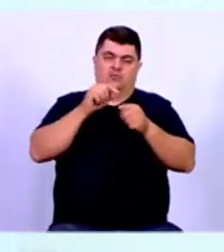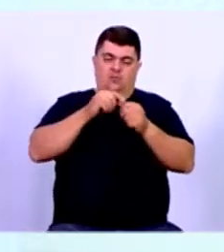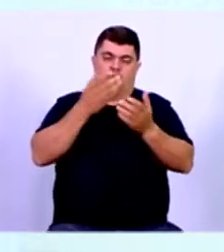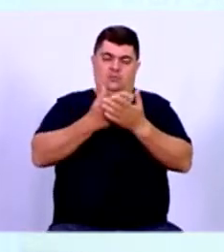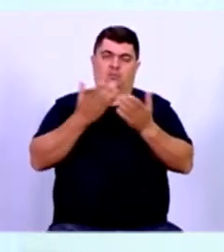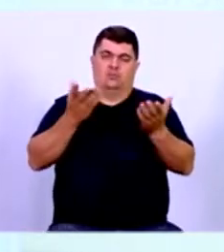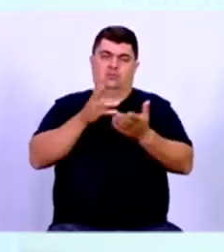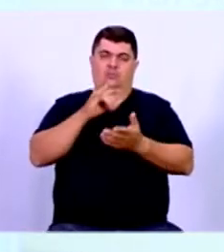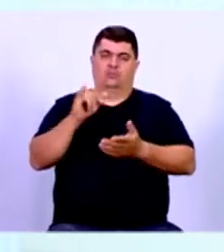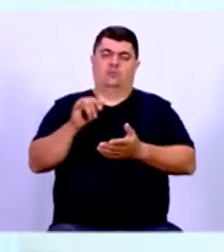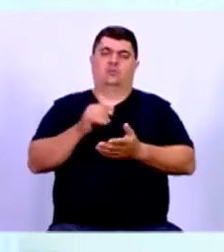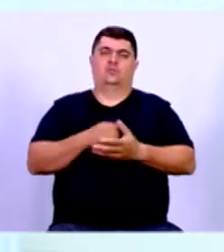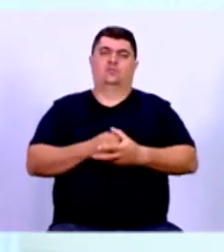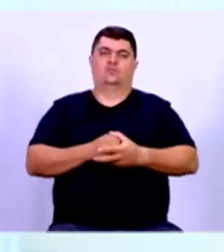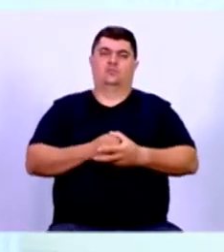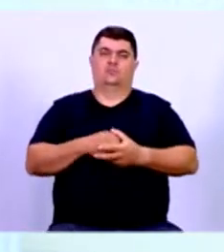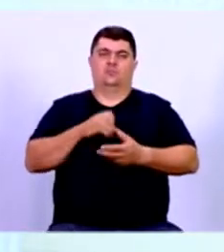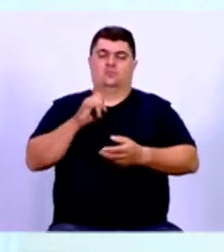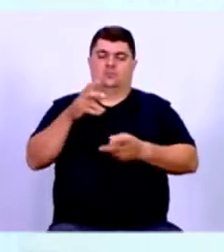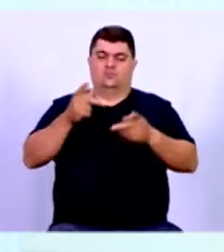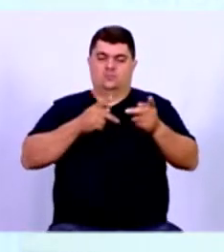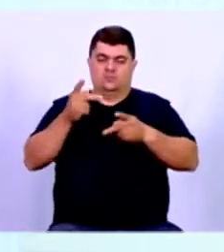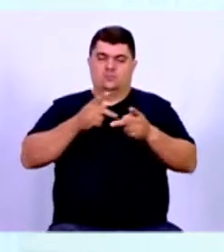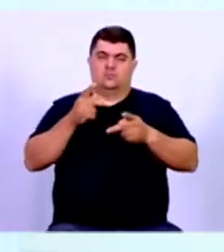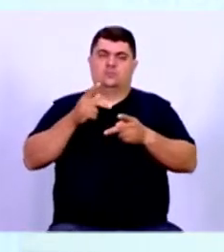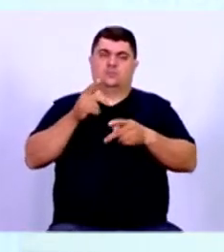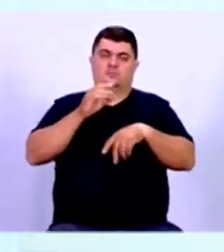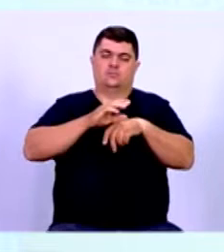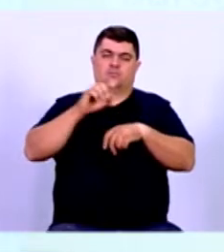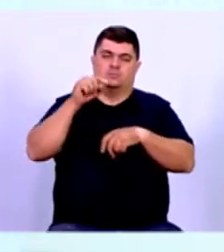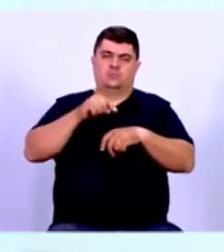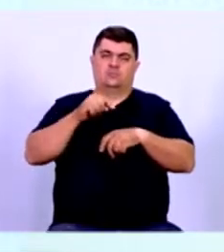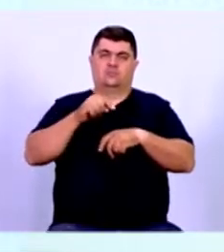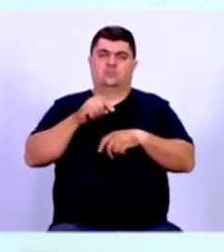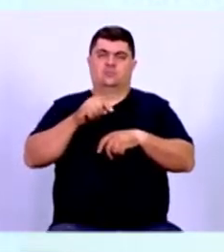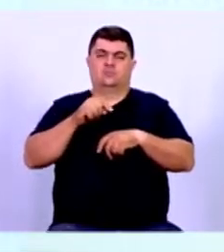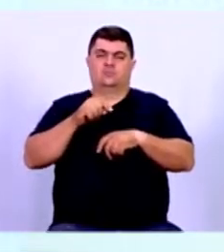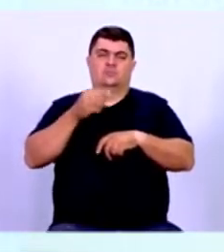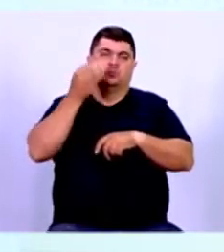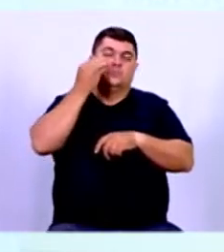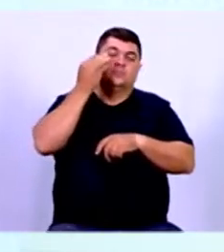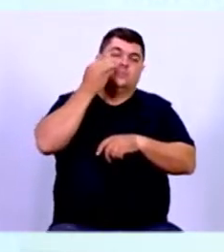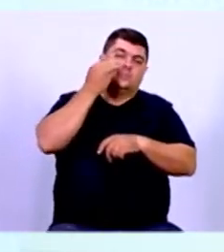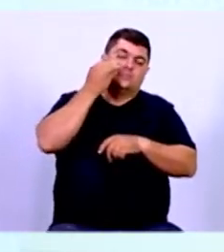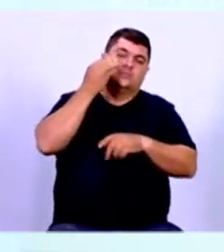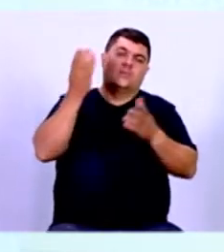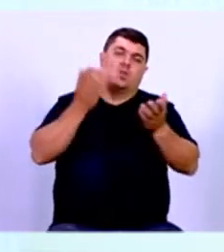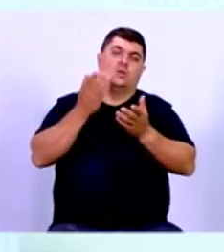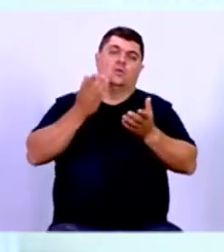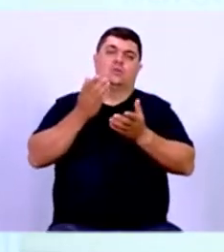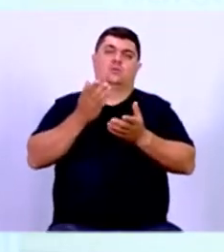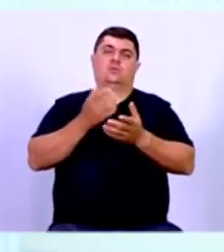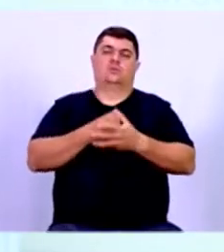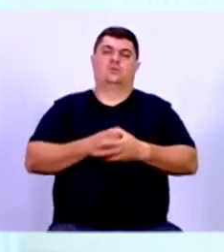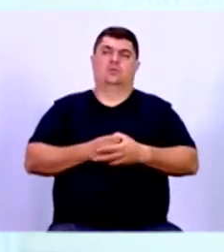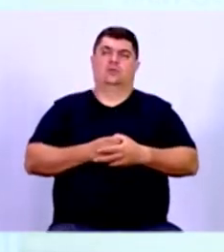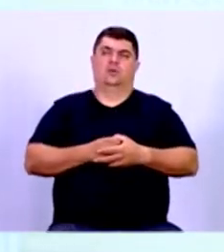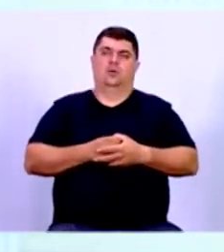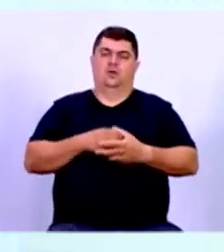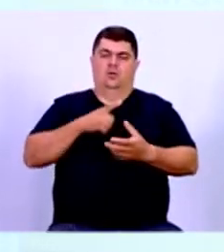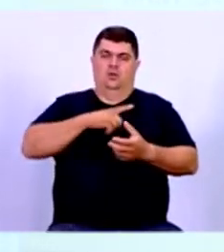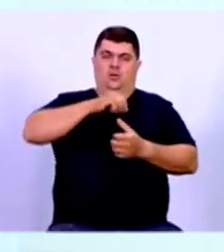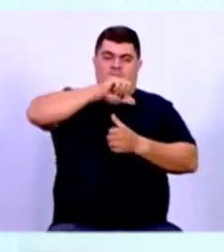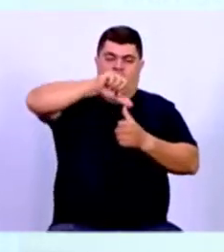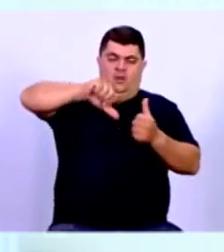hoje. Mas, no caso do projeto pedagógico do curso de informática, e o que nós temos hoje, houve aí uma alteração